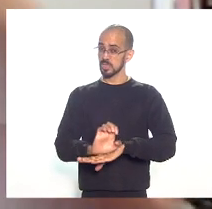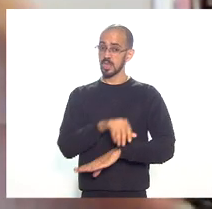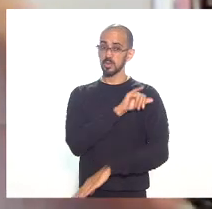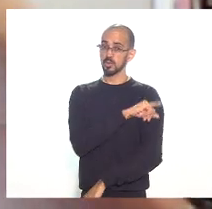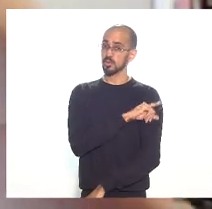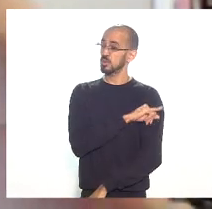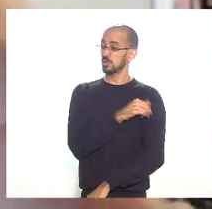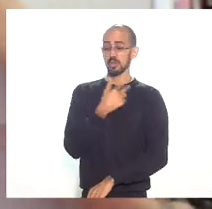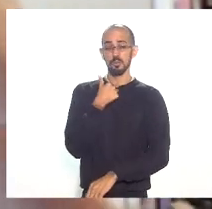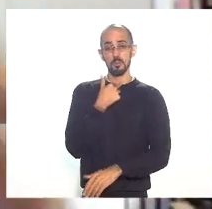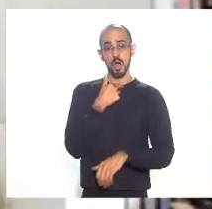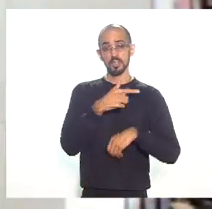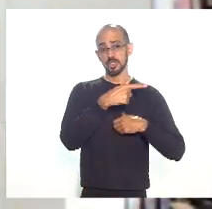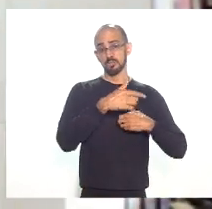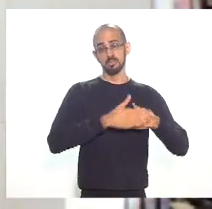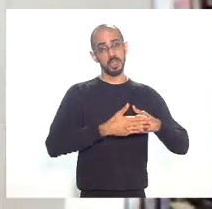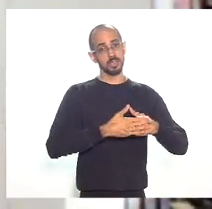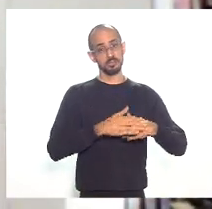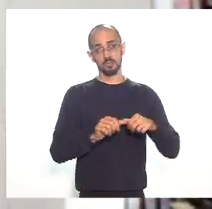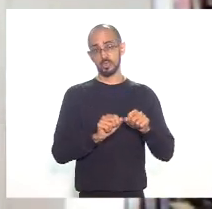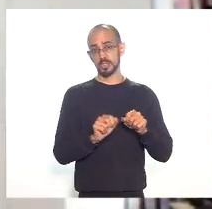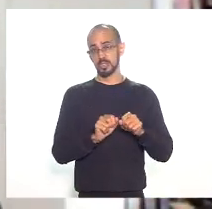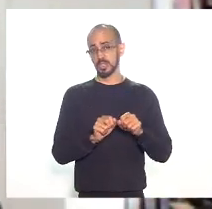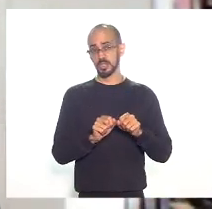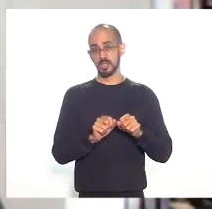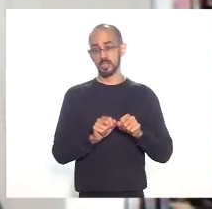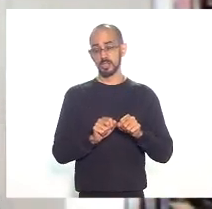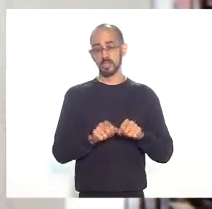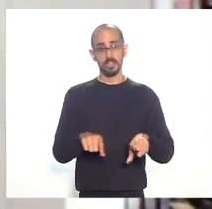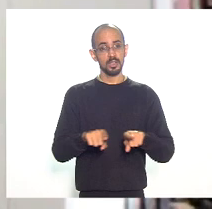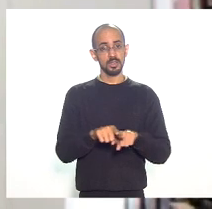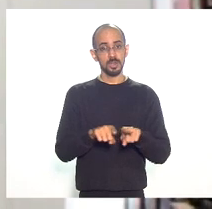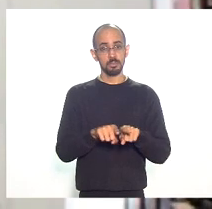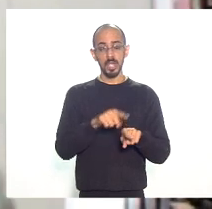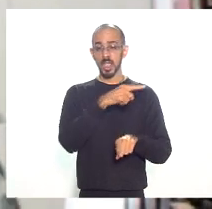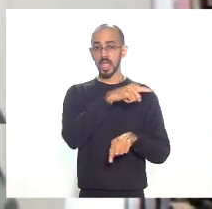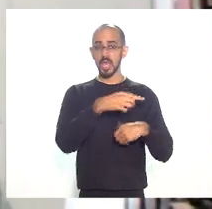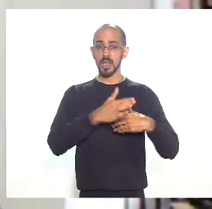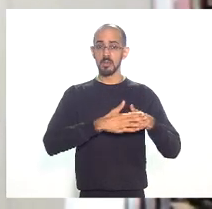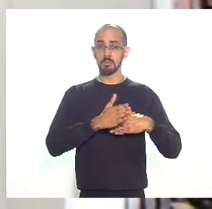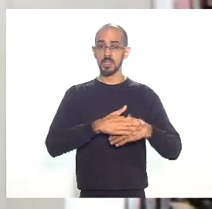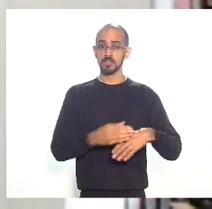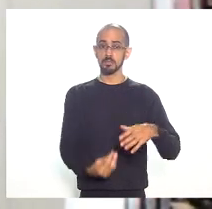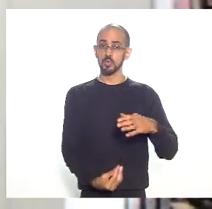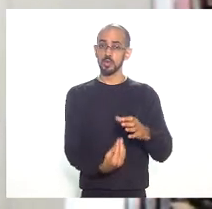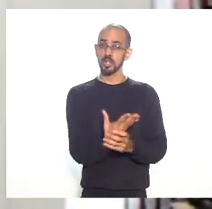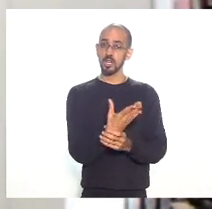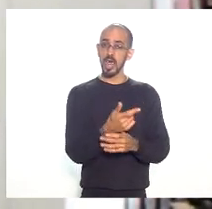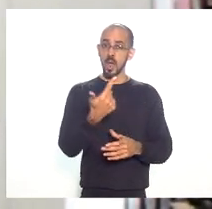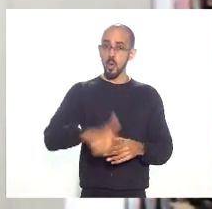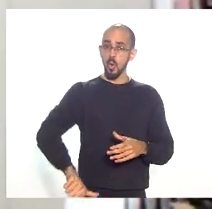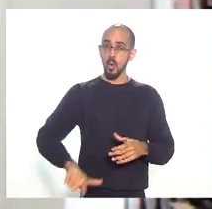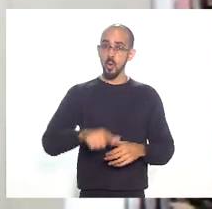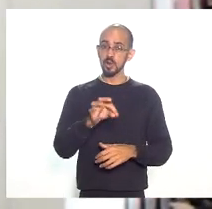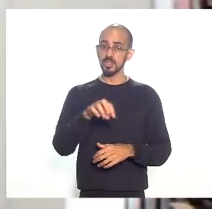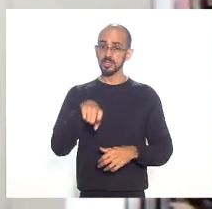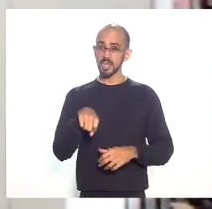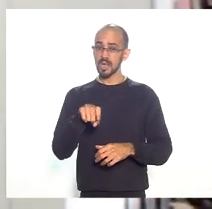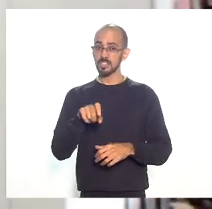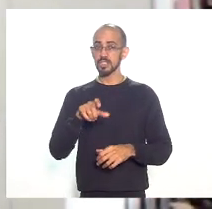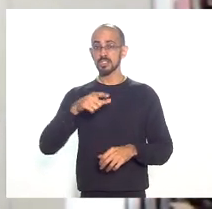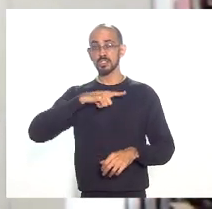e ao majorar outras taxas já existentes no